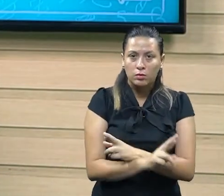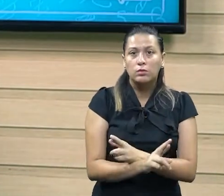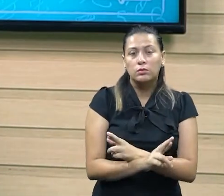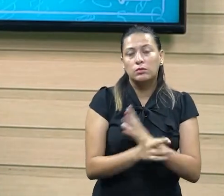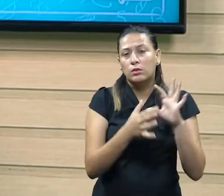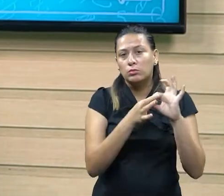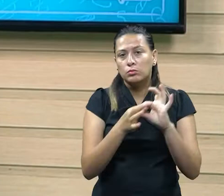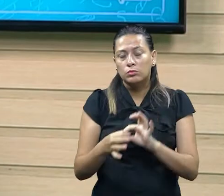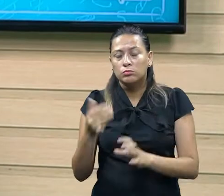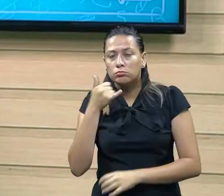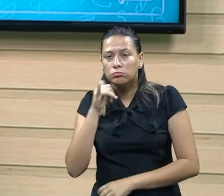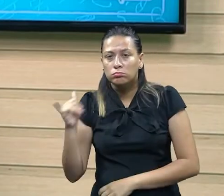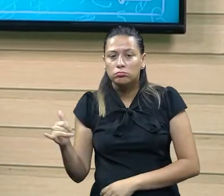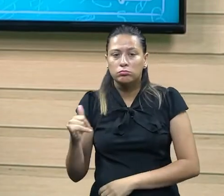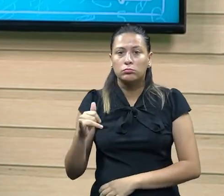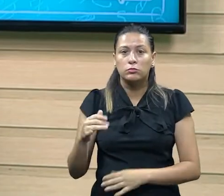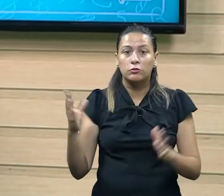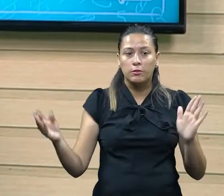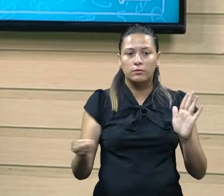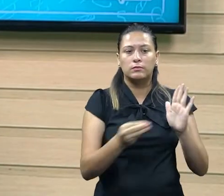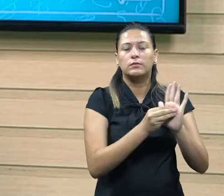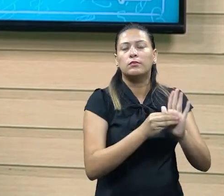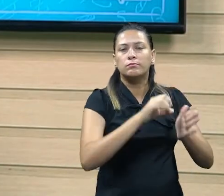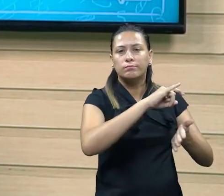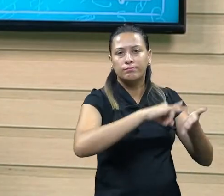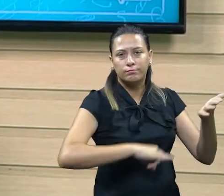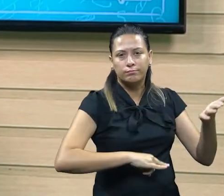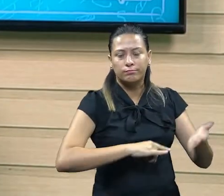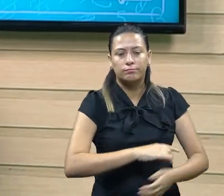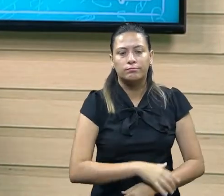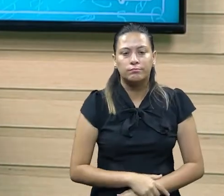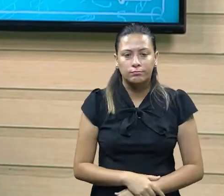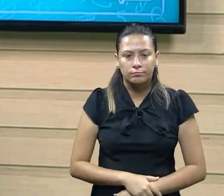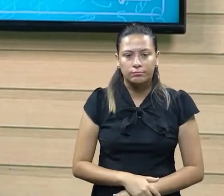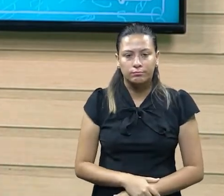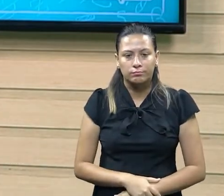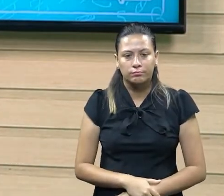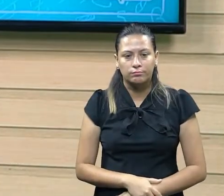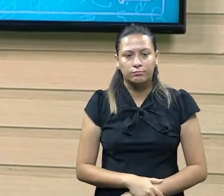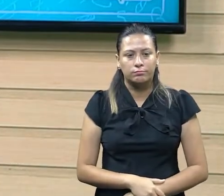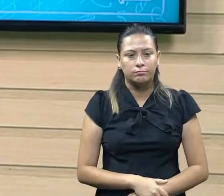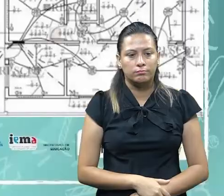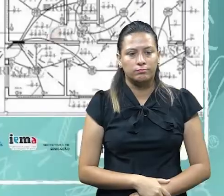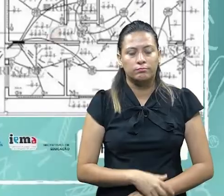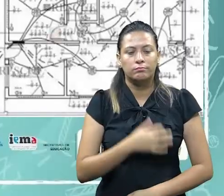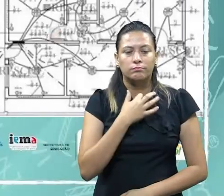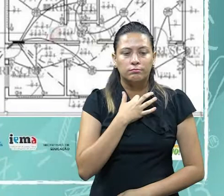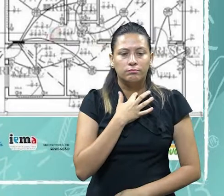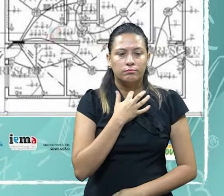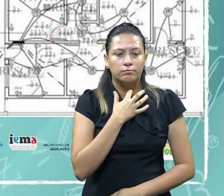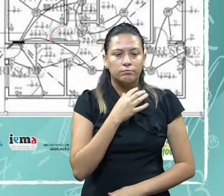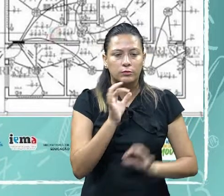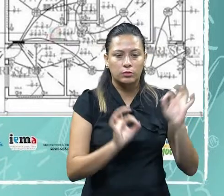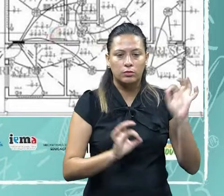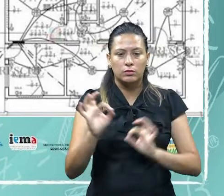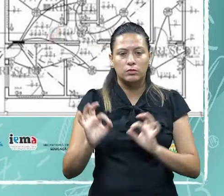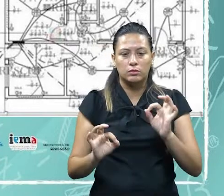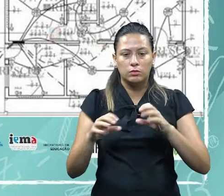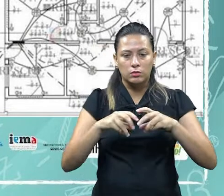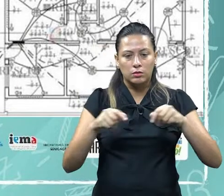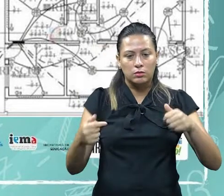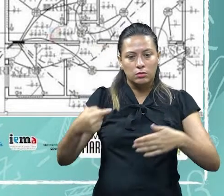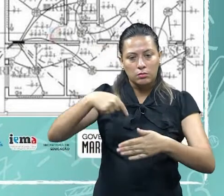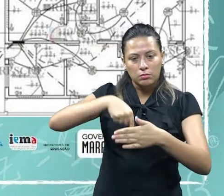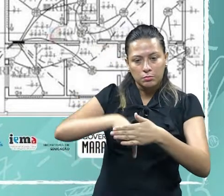relacionado à eletricidade vai estar nesse documento, tá? O diagrama unifilar. Instalações